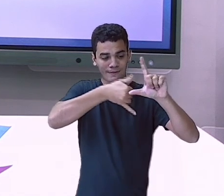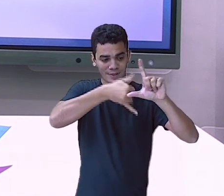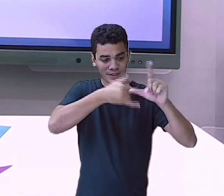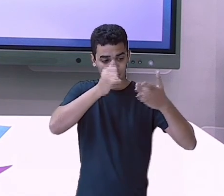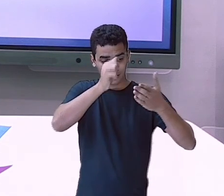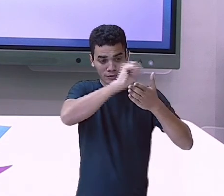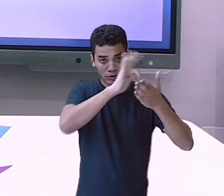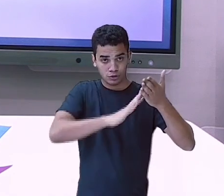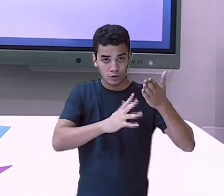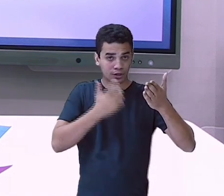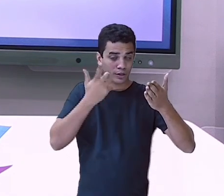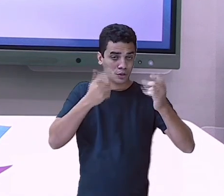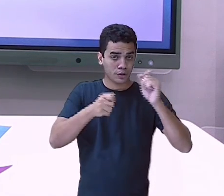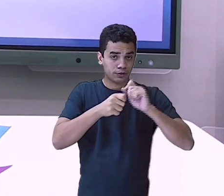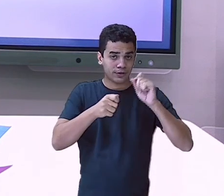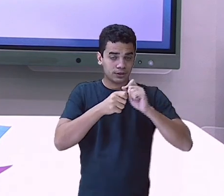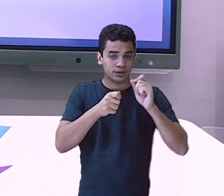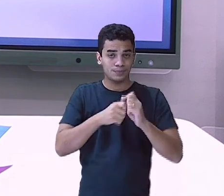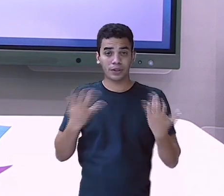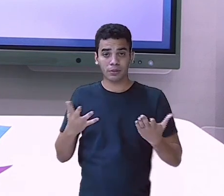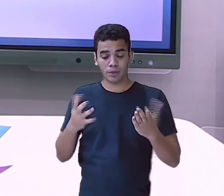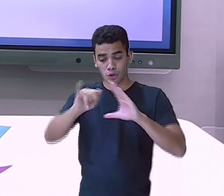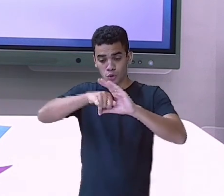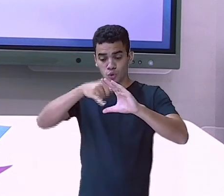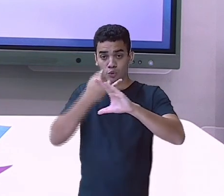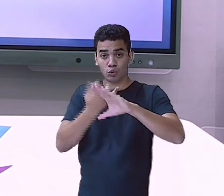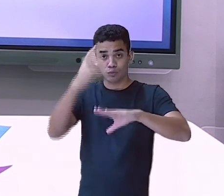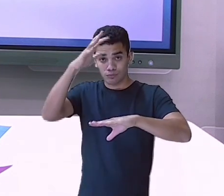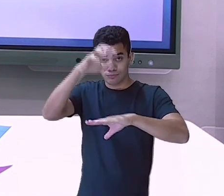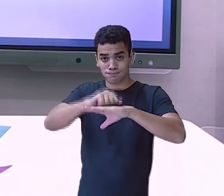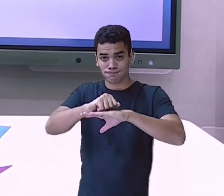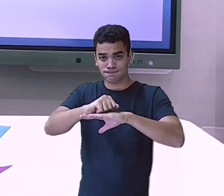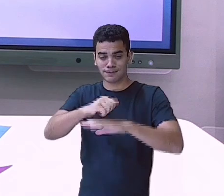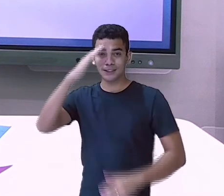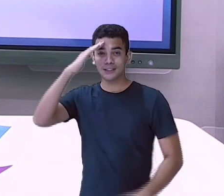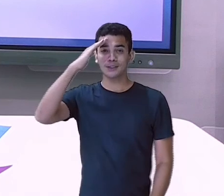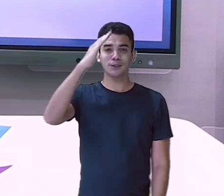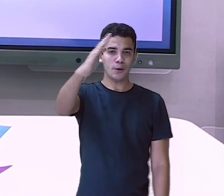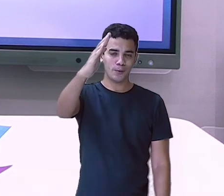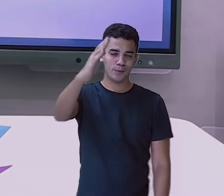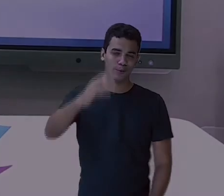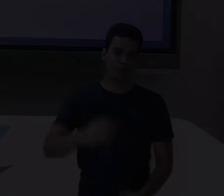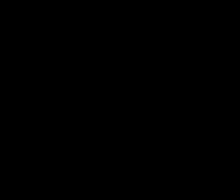no canto da tela. Se inscreva também no nosso canal do YouTube. Até a próxima!